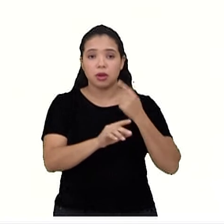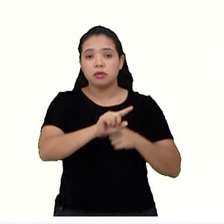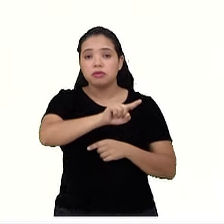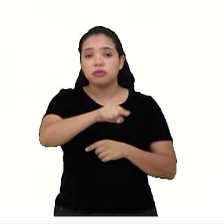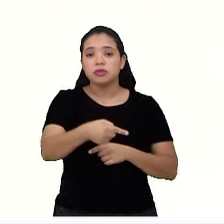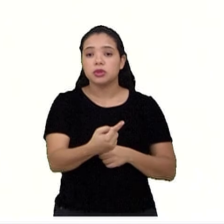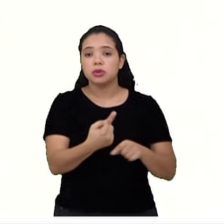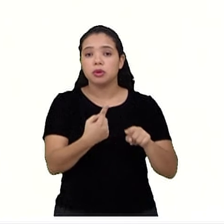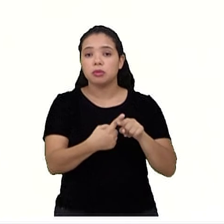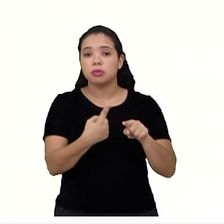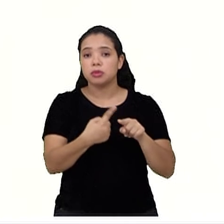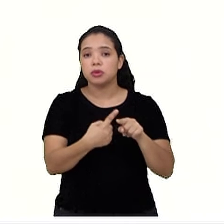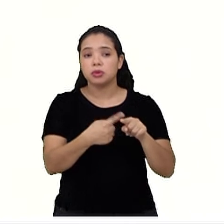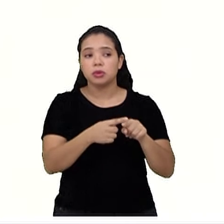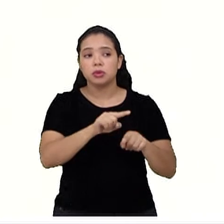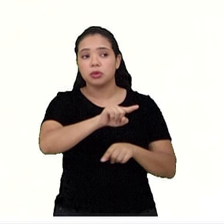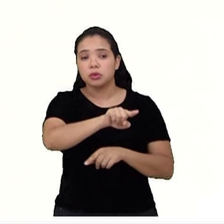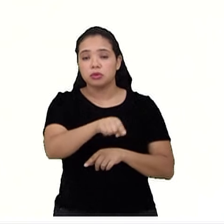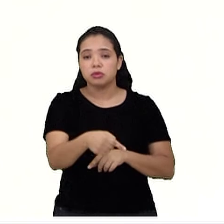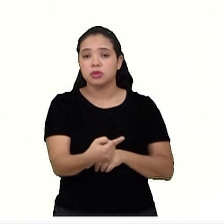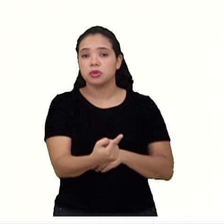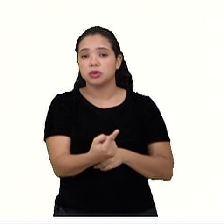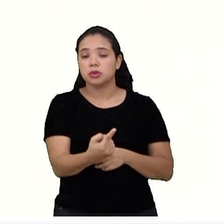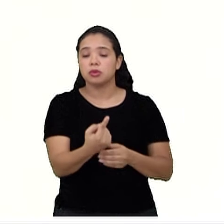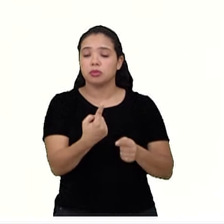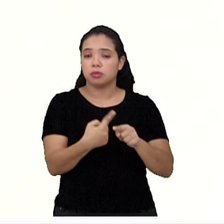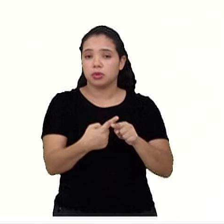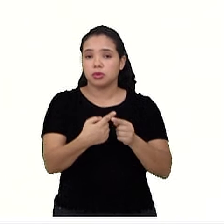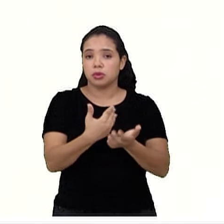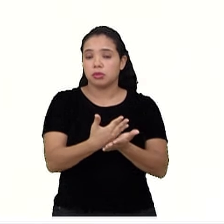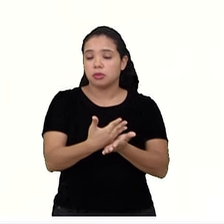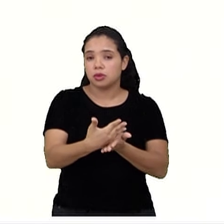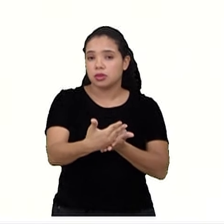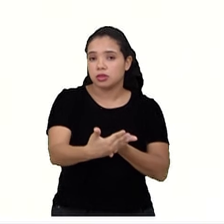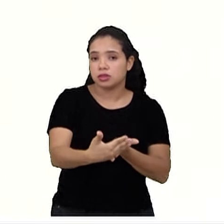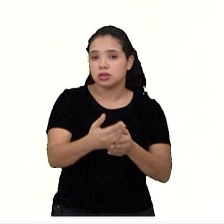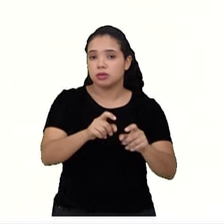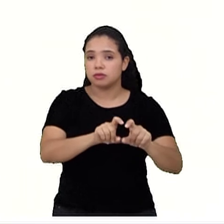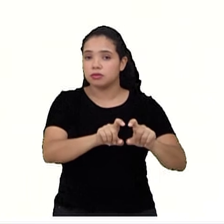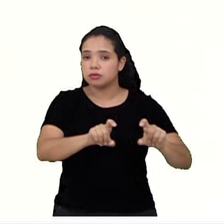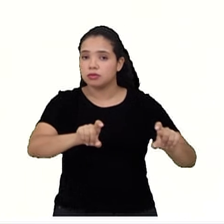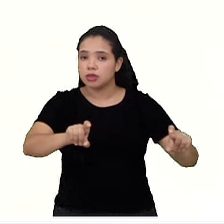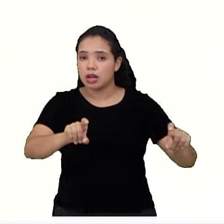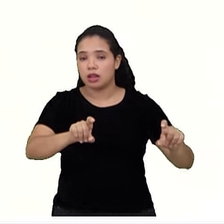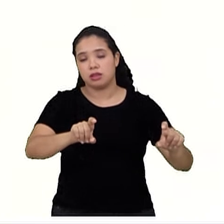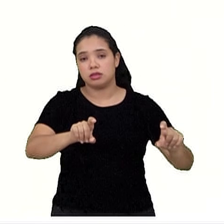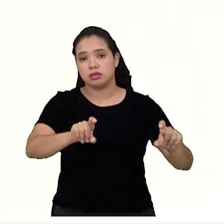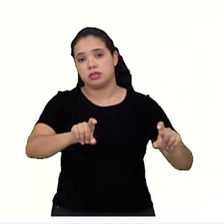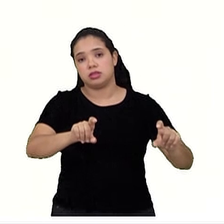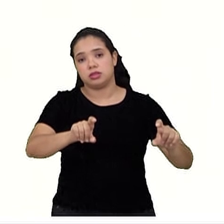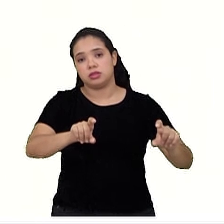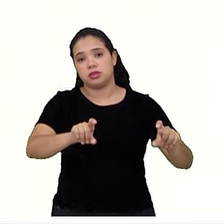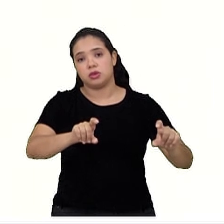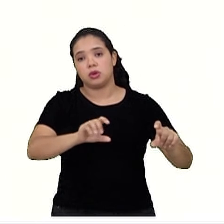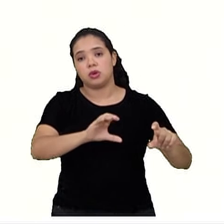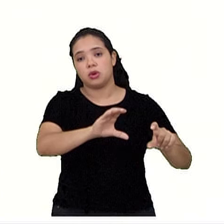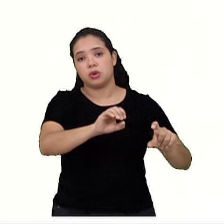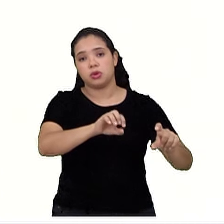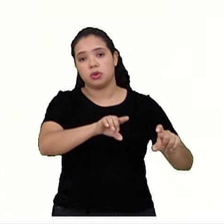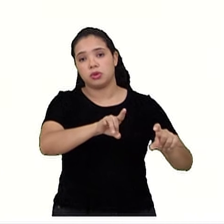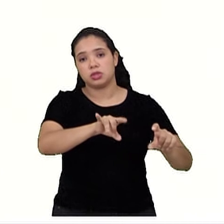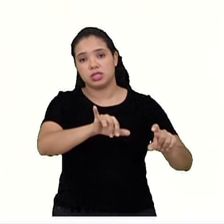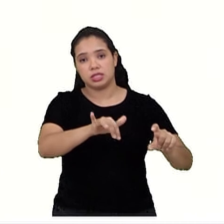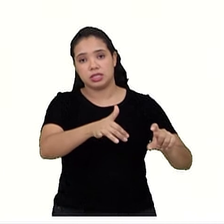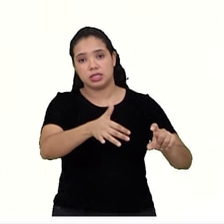aí? Porque nós começamos a nossa frase, a nossa ideia com a condição